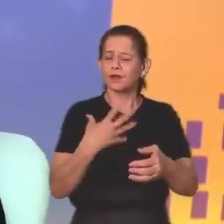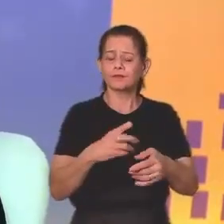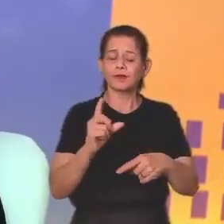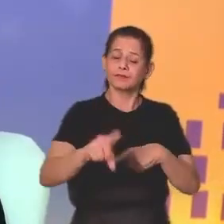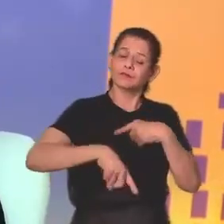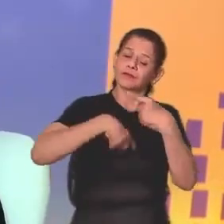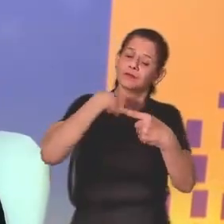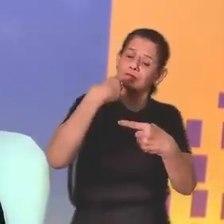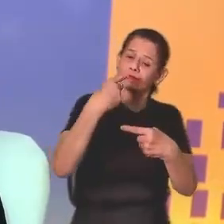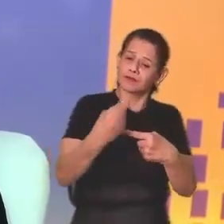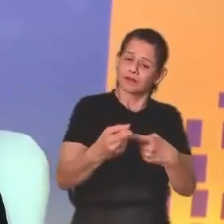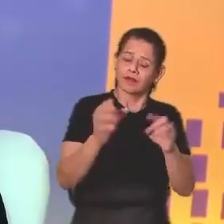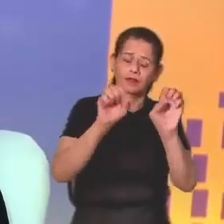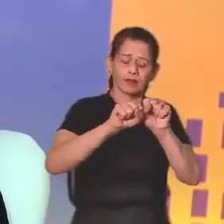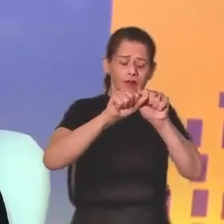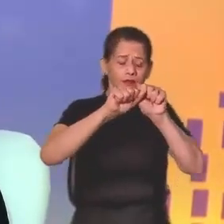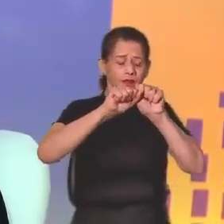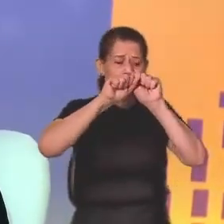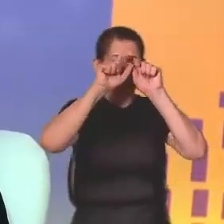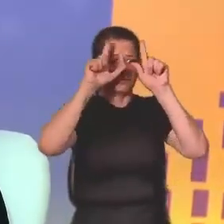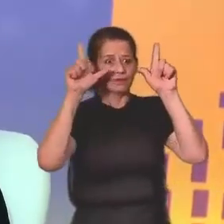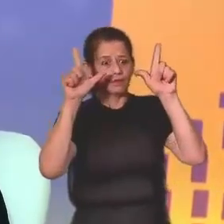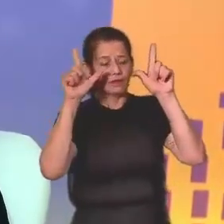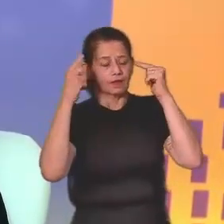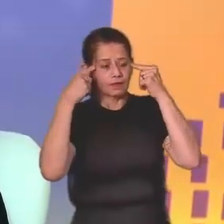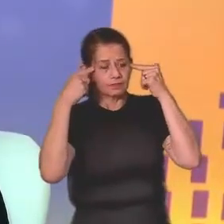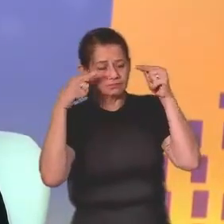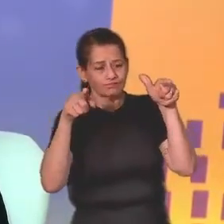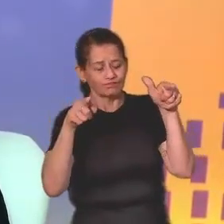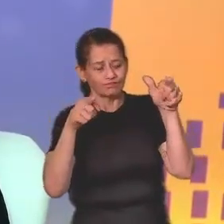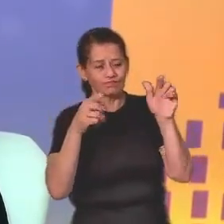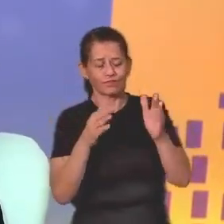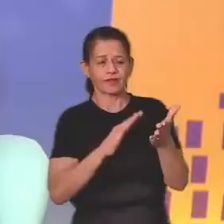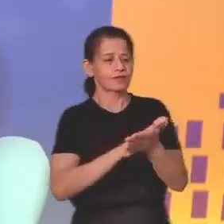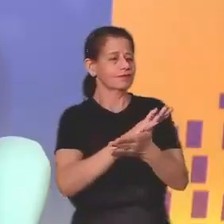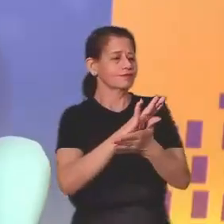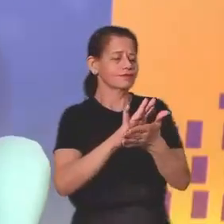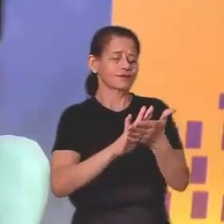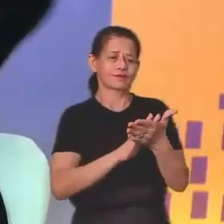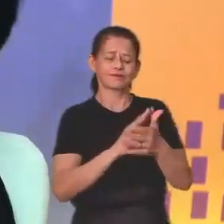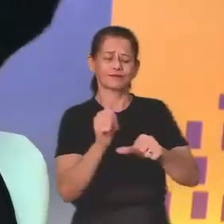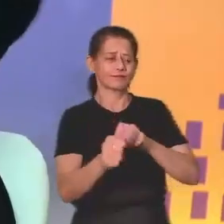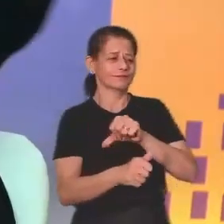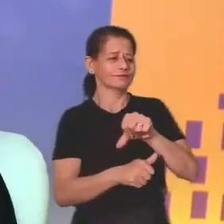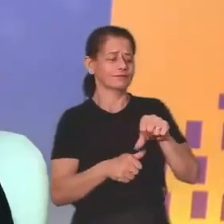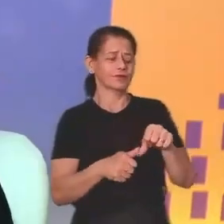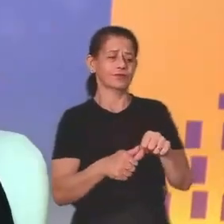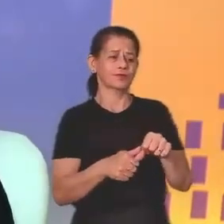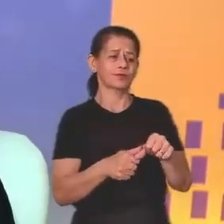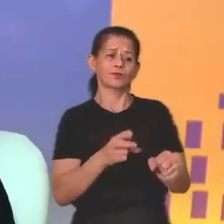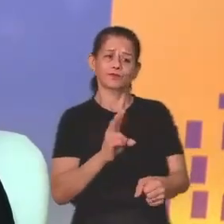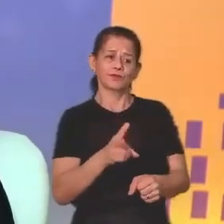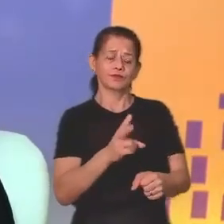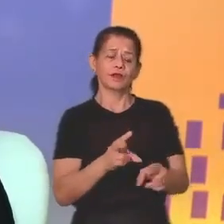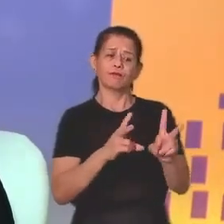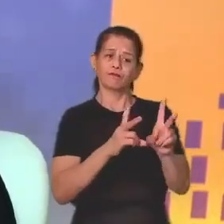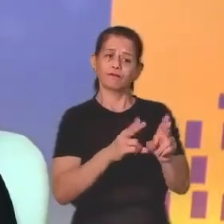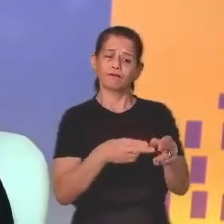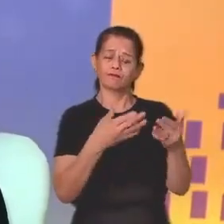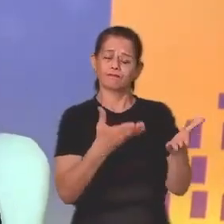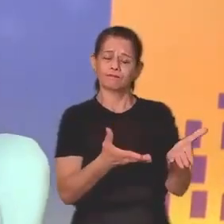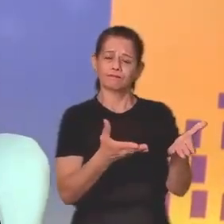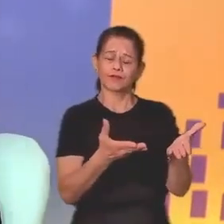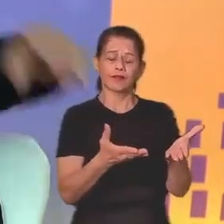depois eu abria meus olhos e via que nada tinha mudado, mas aqueles momentos ali, era